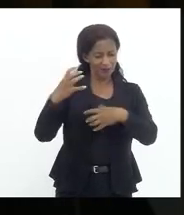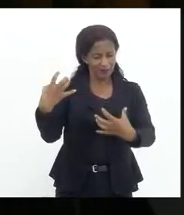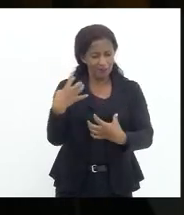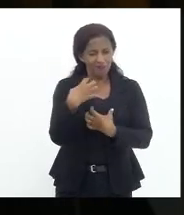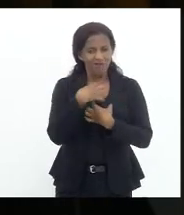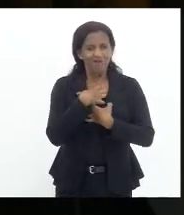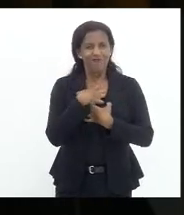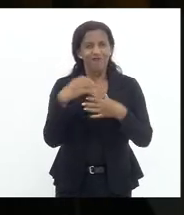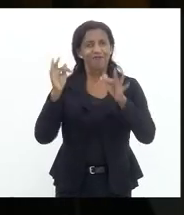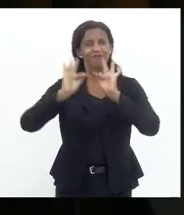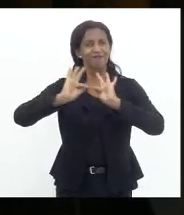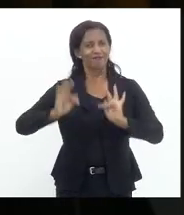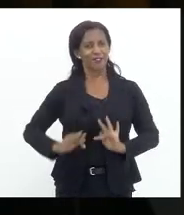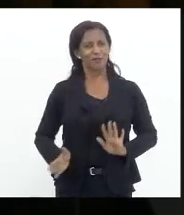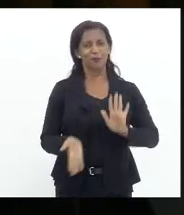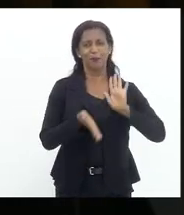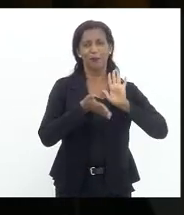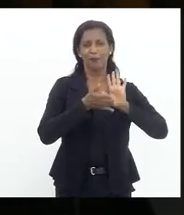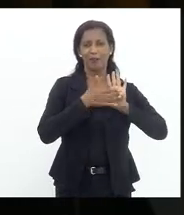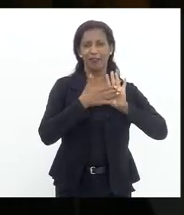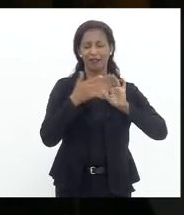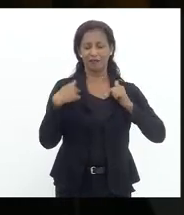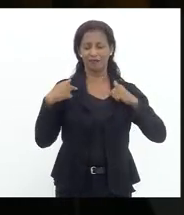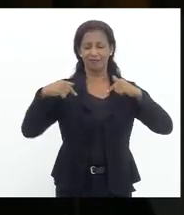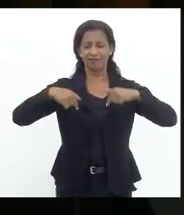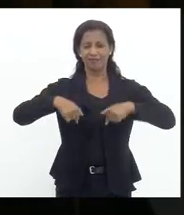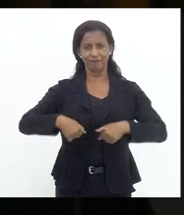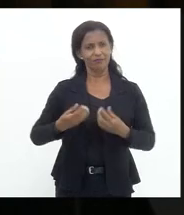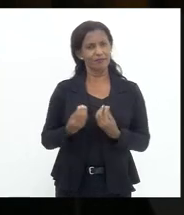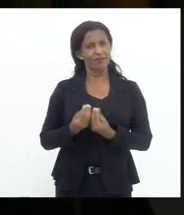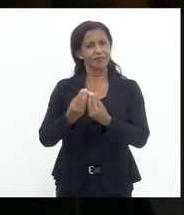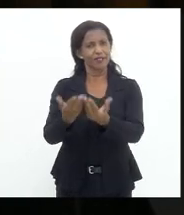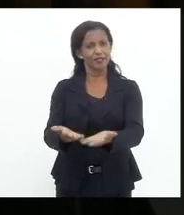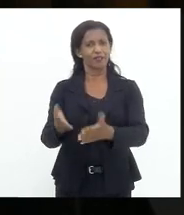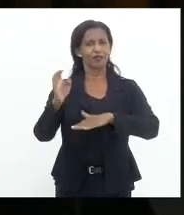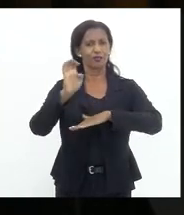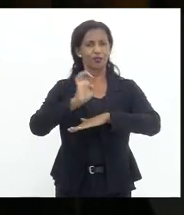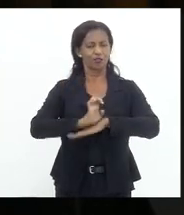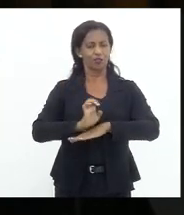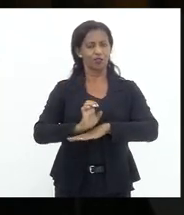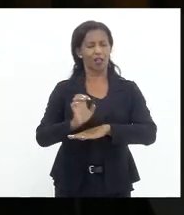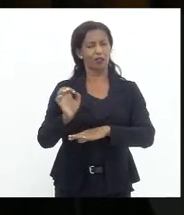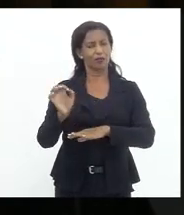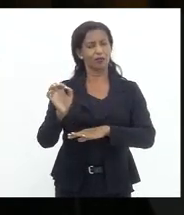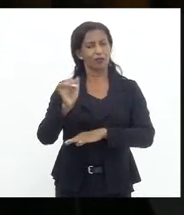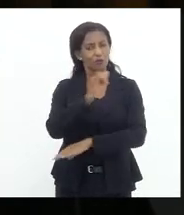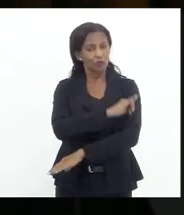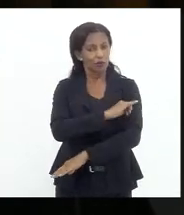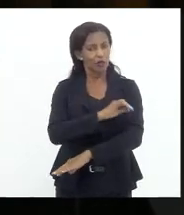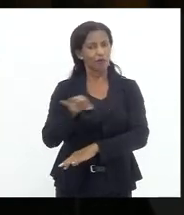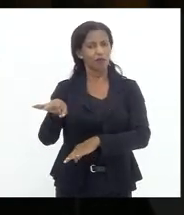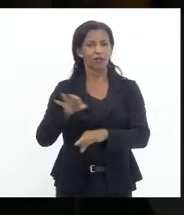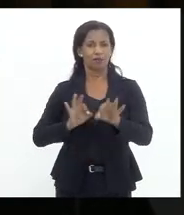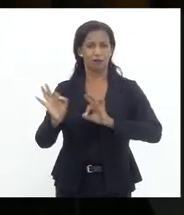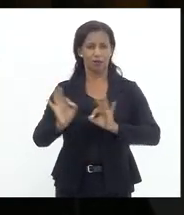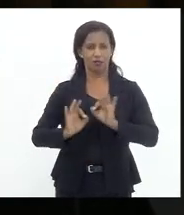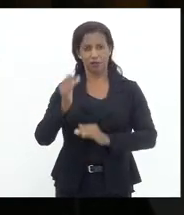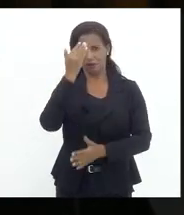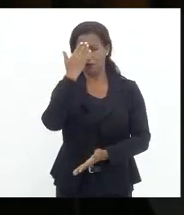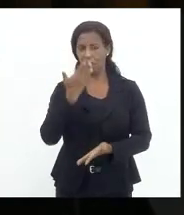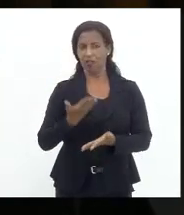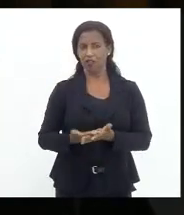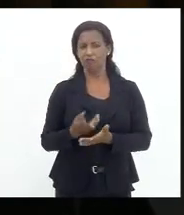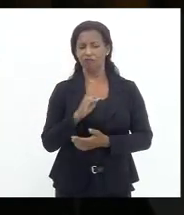né, do meu mandato, por estar aqui entregando ao Estado do Rio de Janeiro esse projeto, que eu acredito que